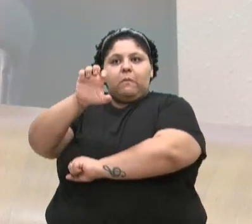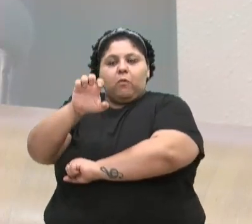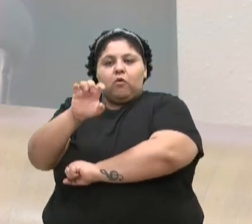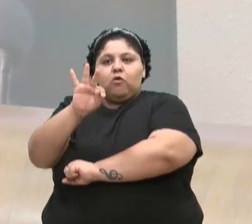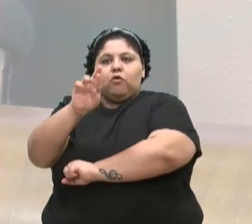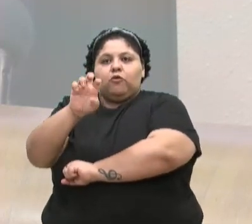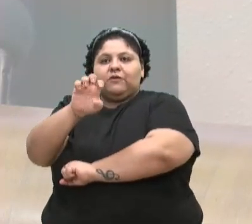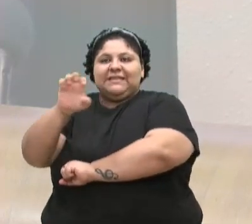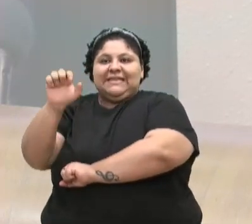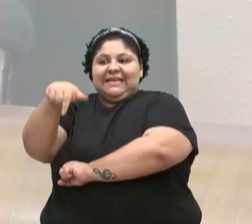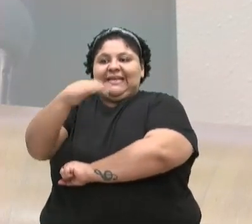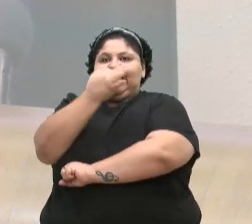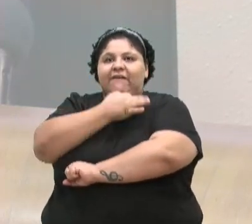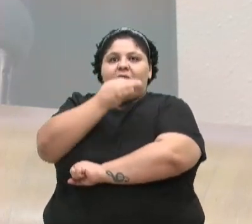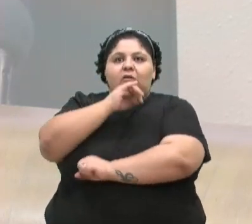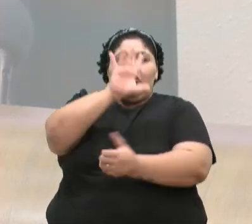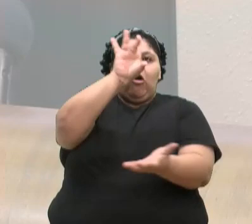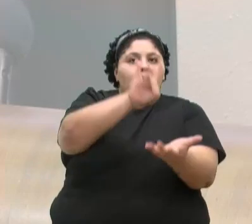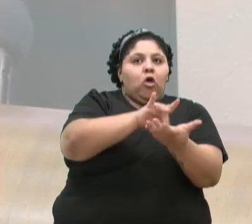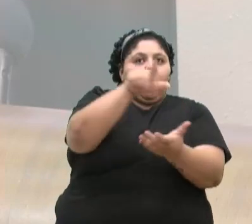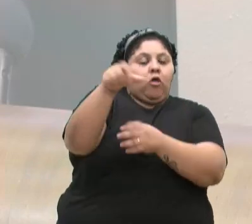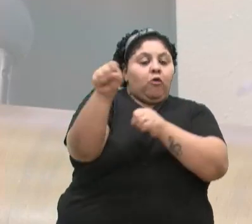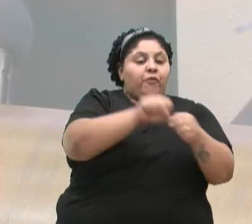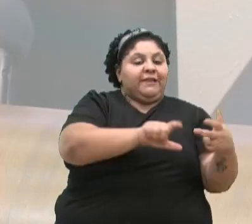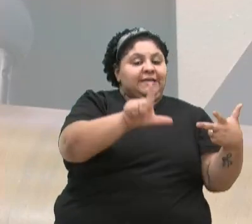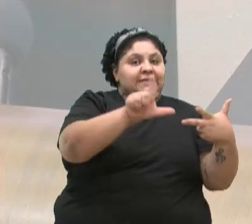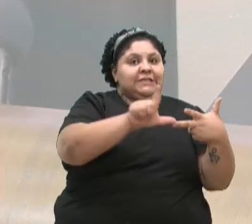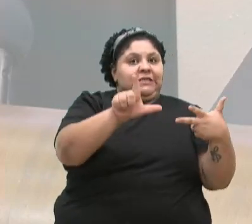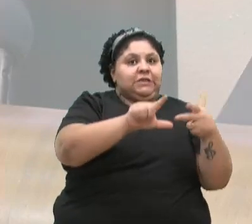Poder Legislativo, com o seguinte teor.